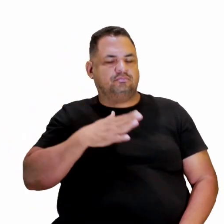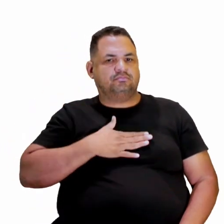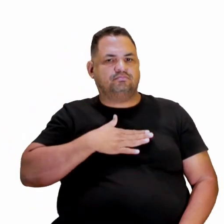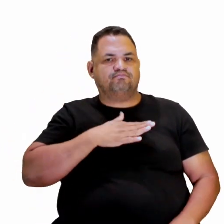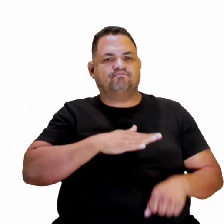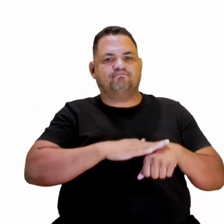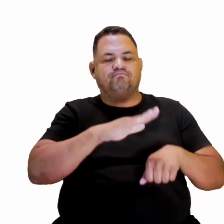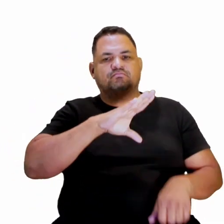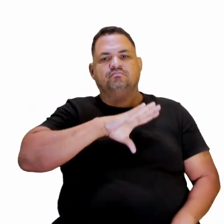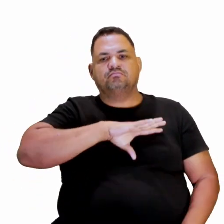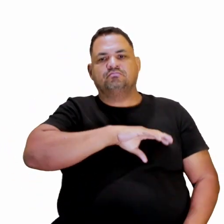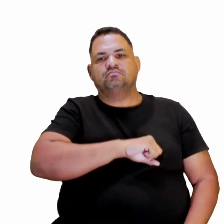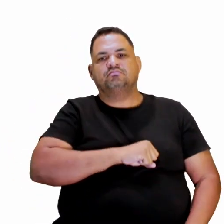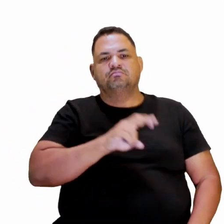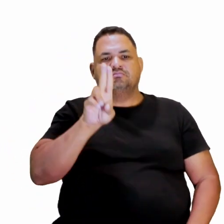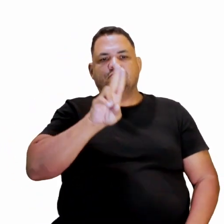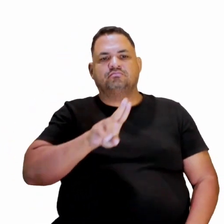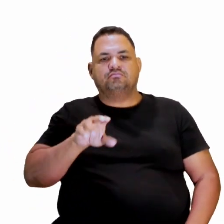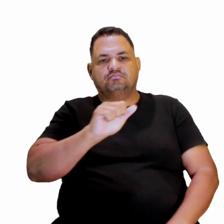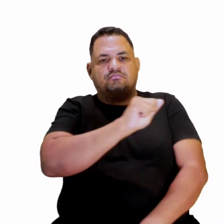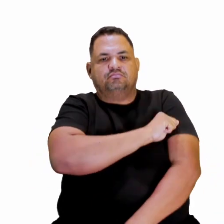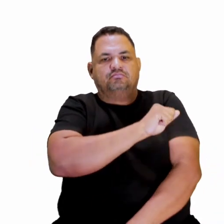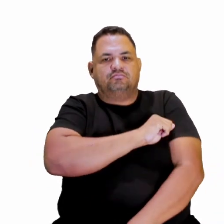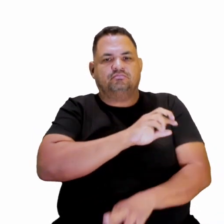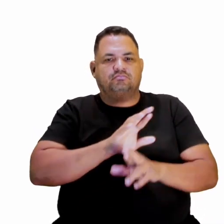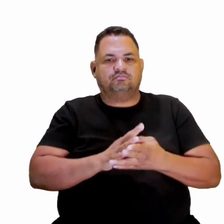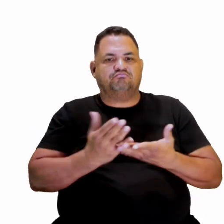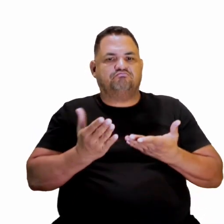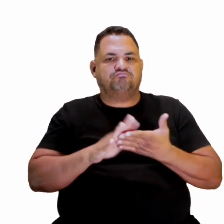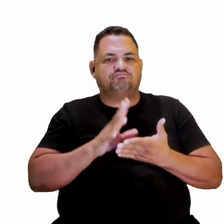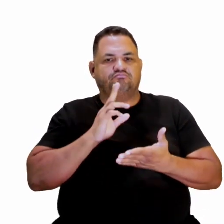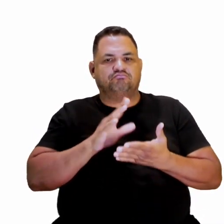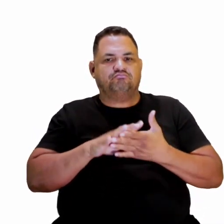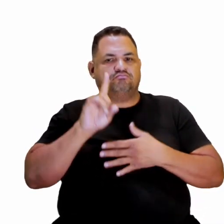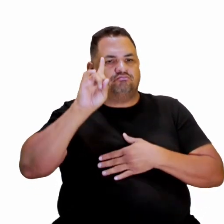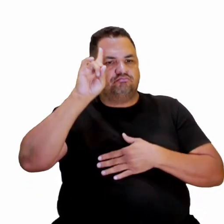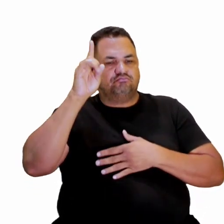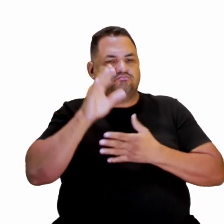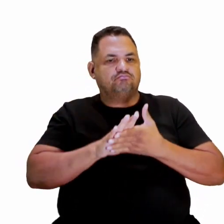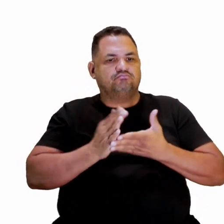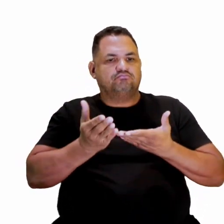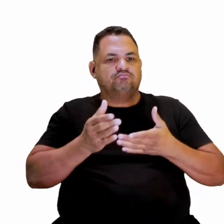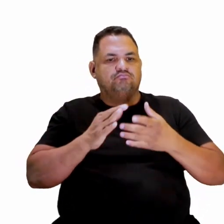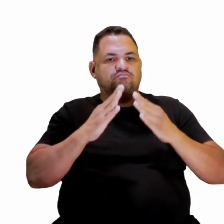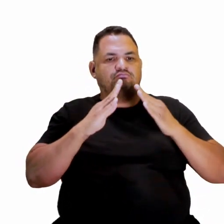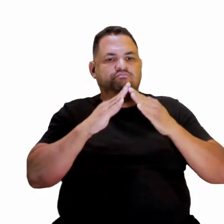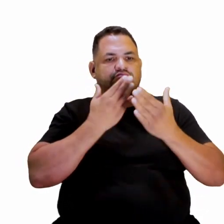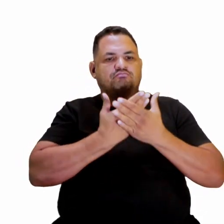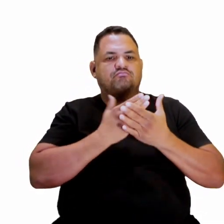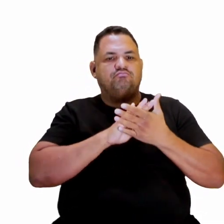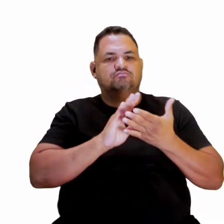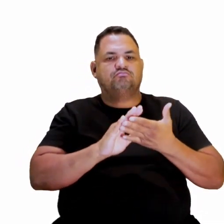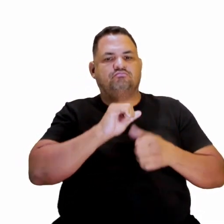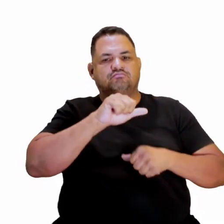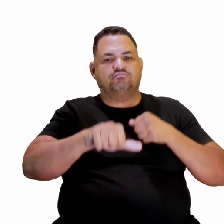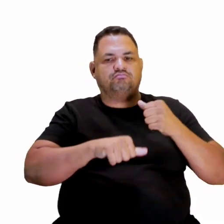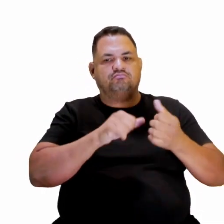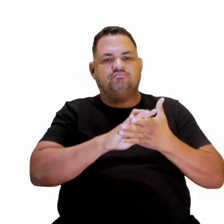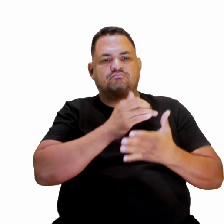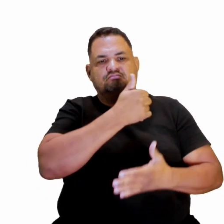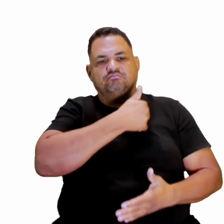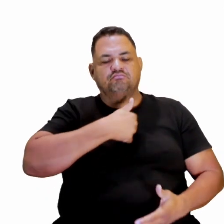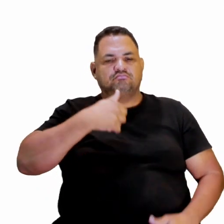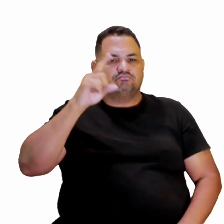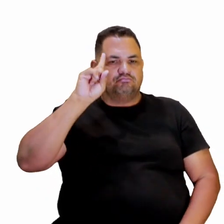na universidade. Os alunos são indiferentes à criatividade presente no campus. Ninguém se torna melhor por conviver com